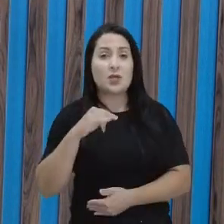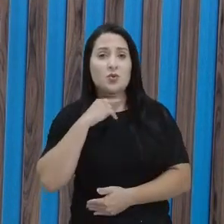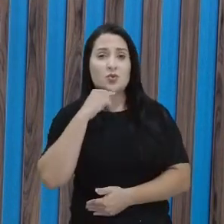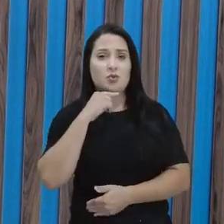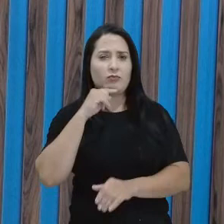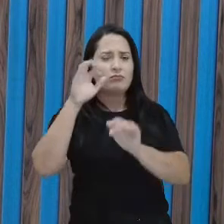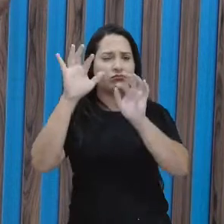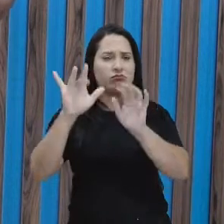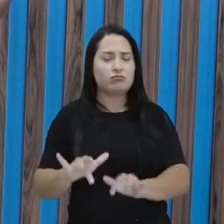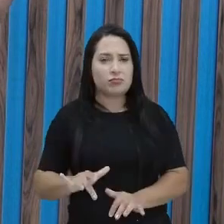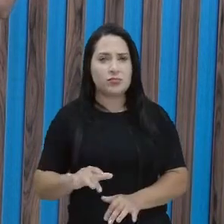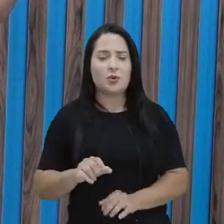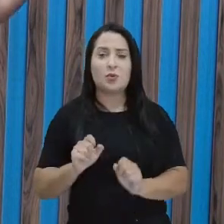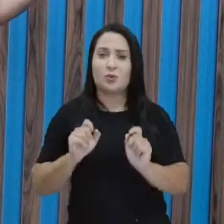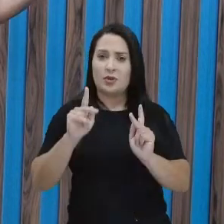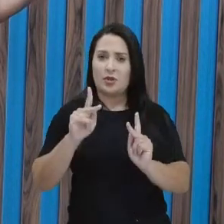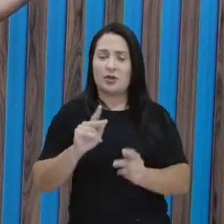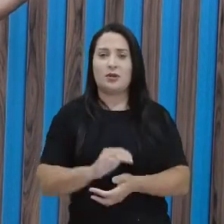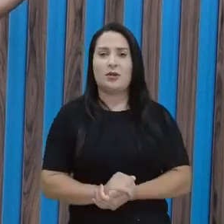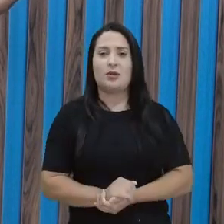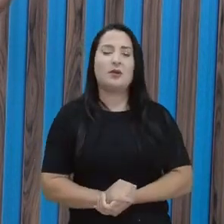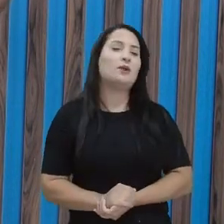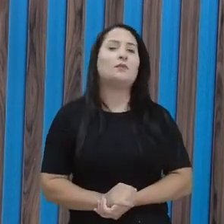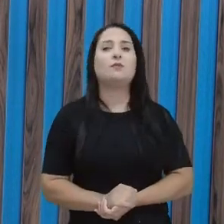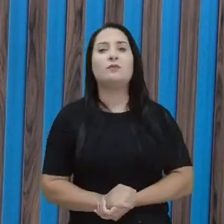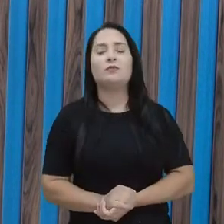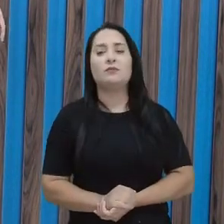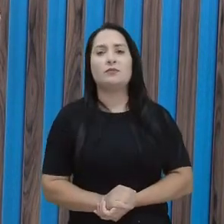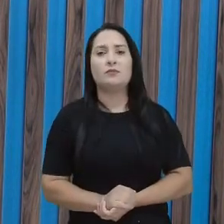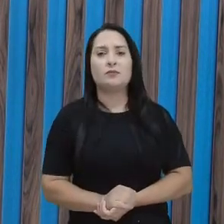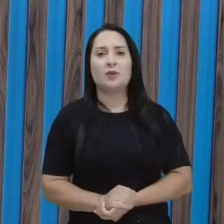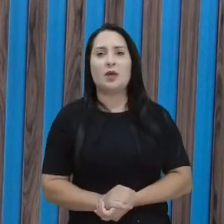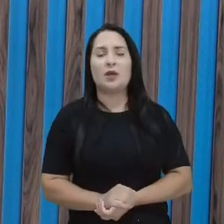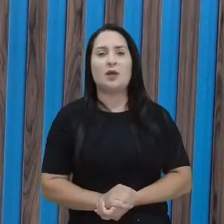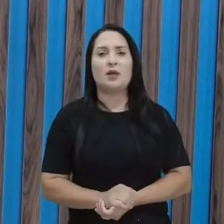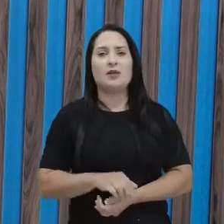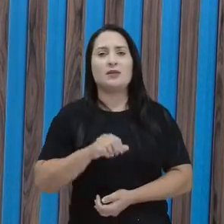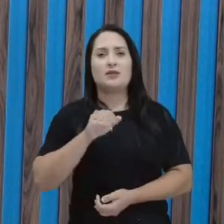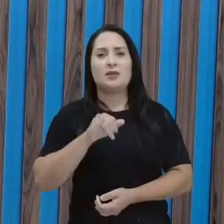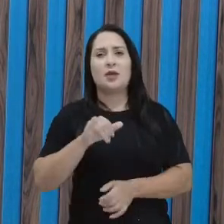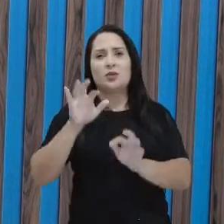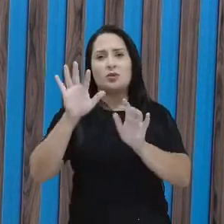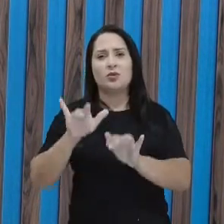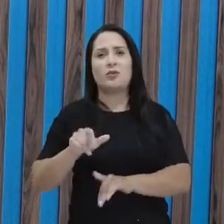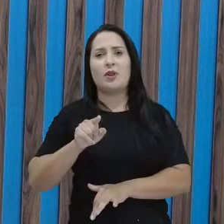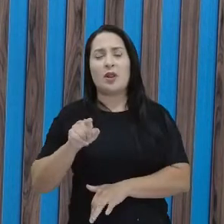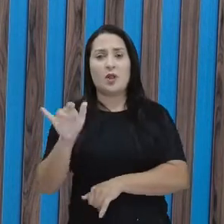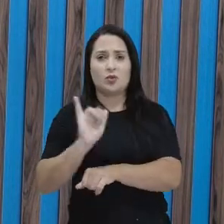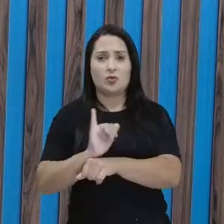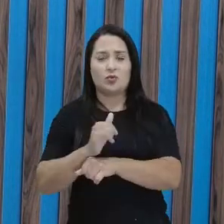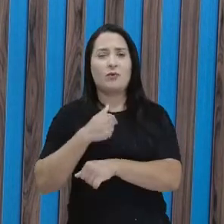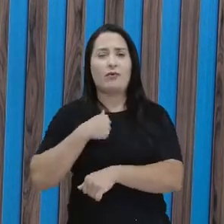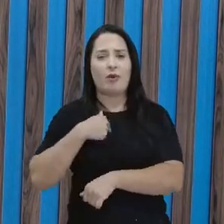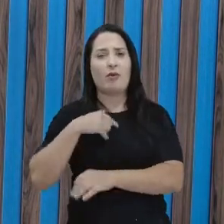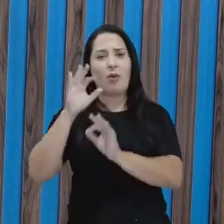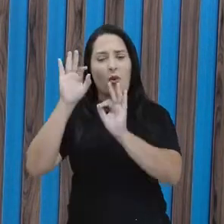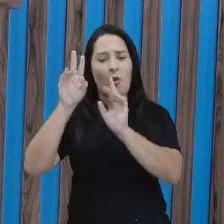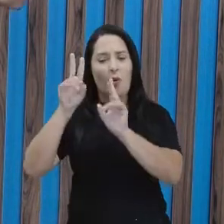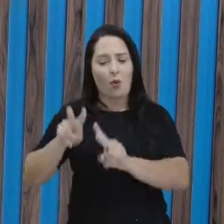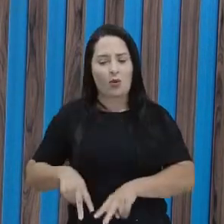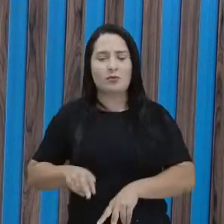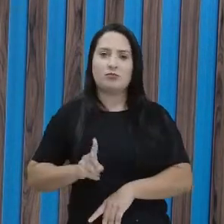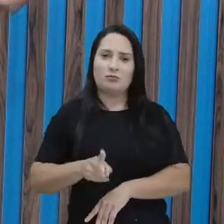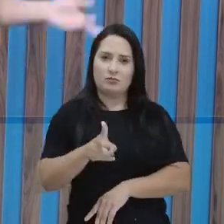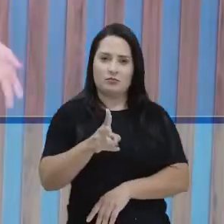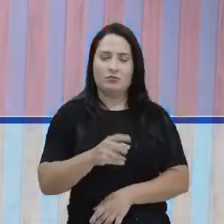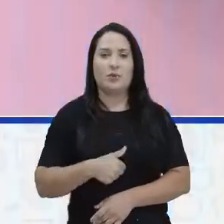aí no chat, tá? E qualquer dúvida maior, realmente, coloquem lá no canal do YouTube, que eu estou sempre de olho, tá? Vamos começar? Então,